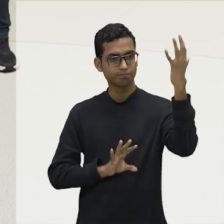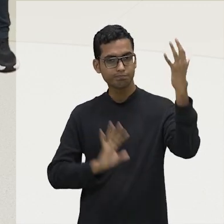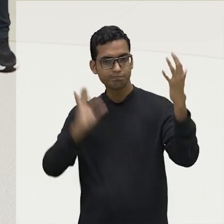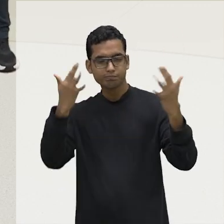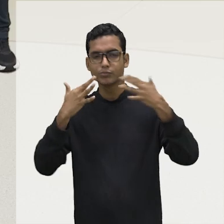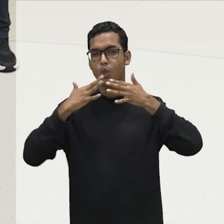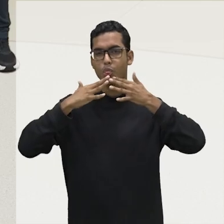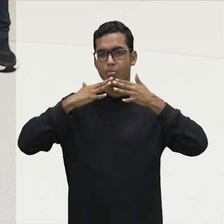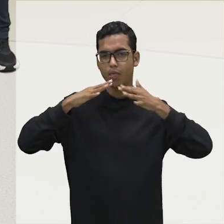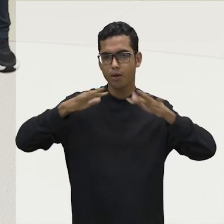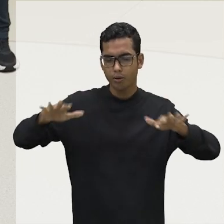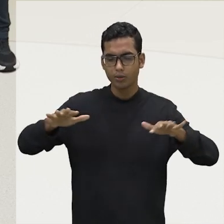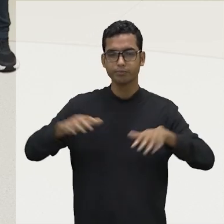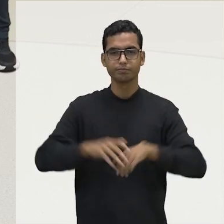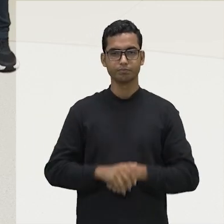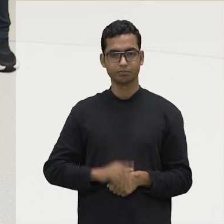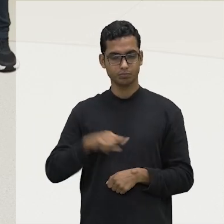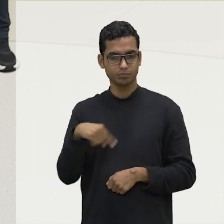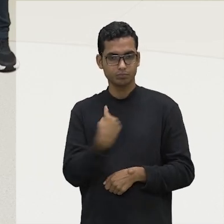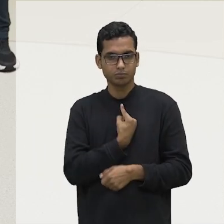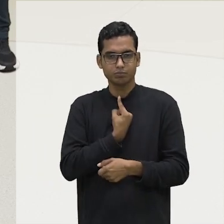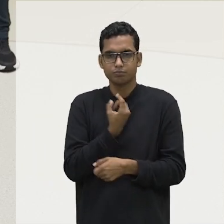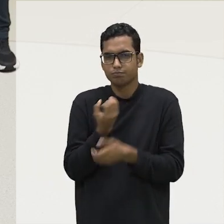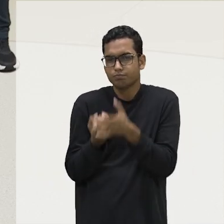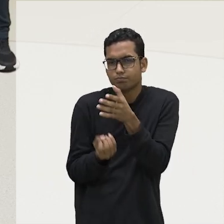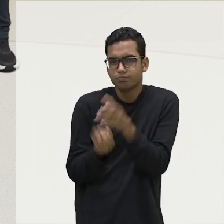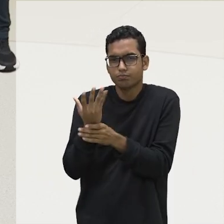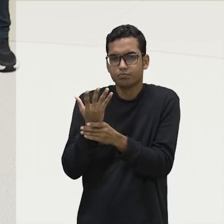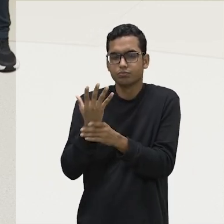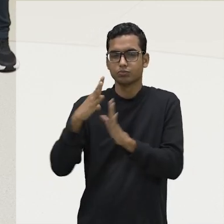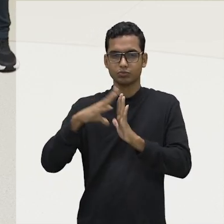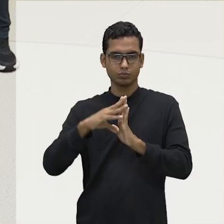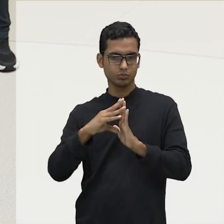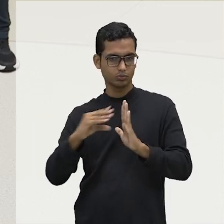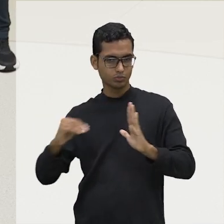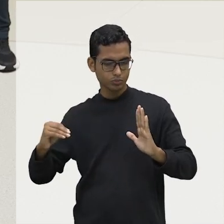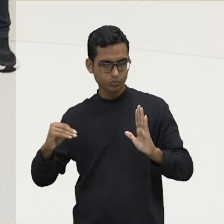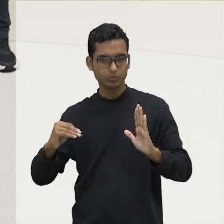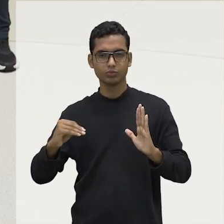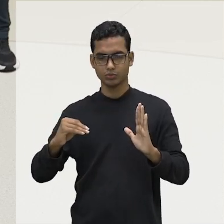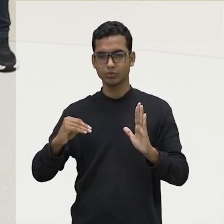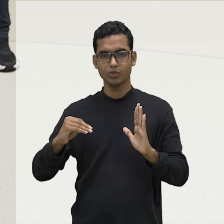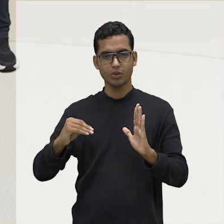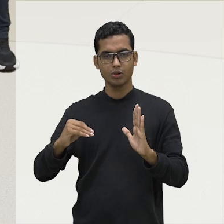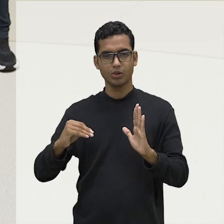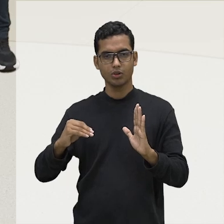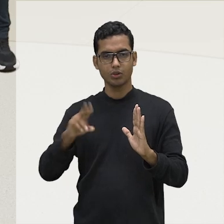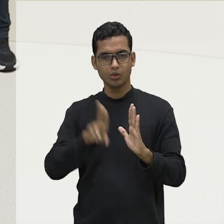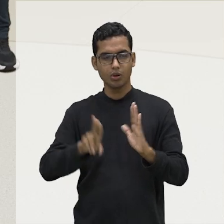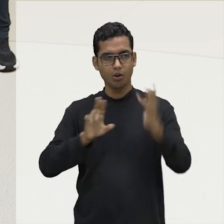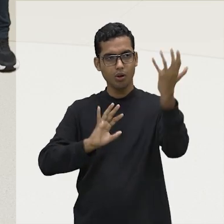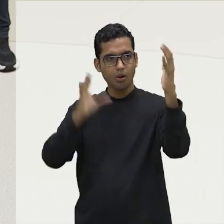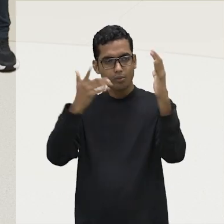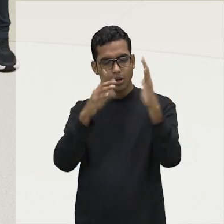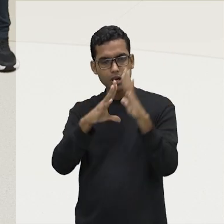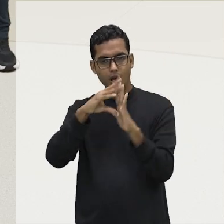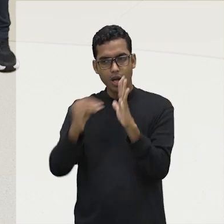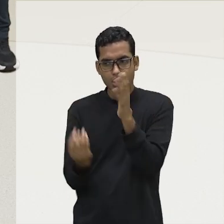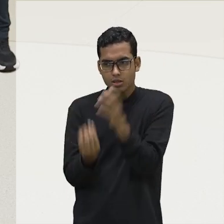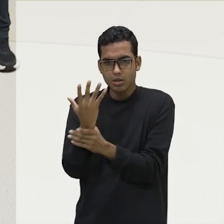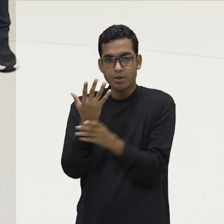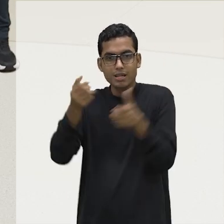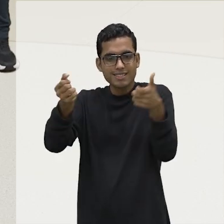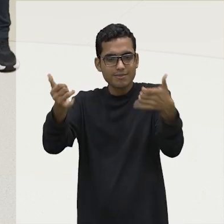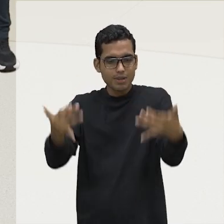partir desses fenômenos nós vamos construir determinados modelos. Para quê? Para explicar esses